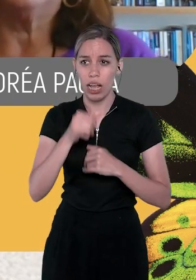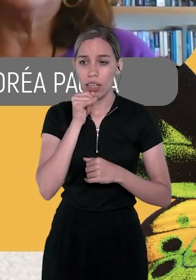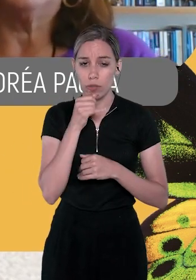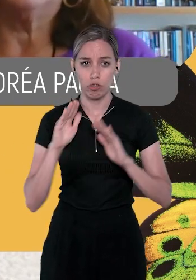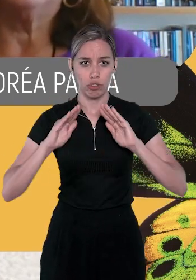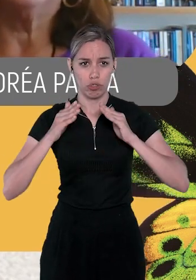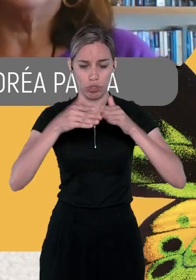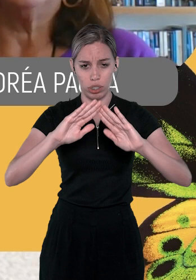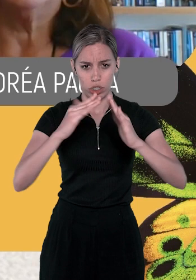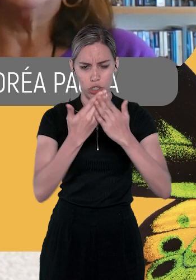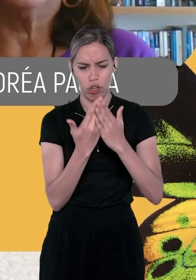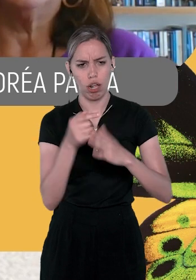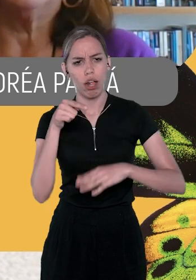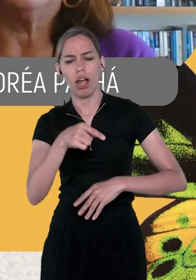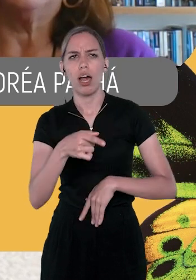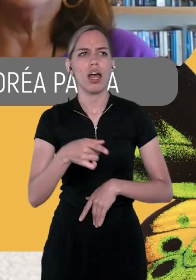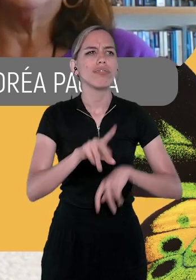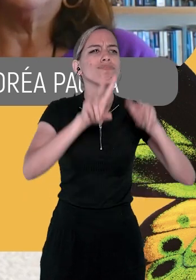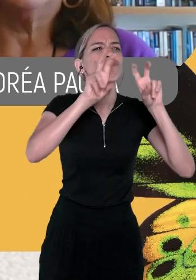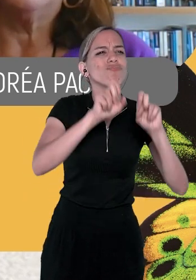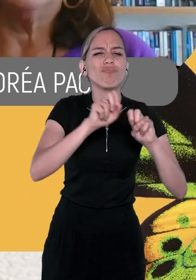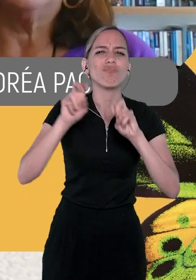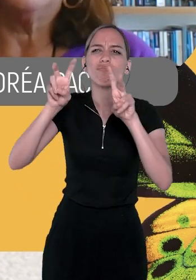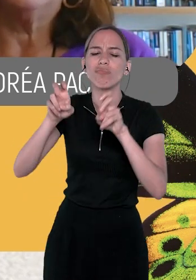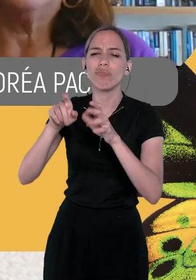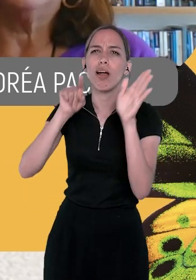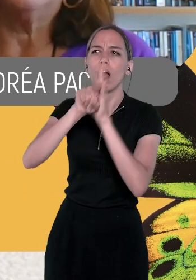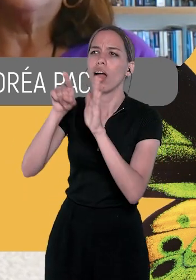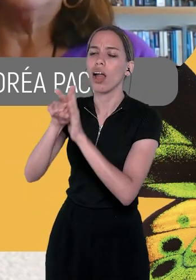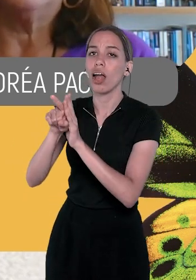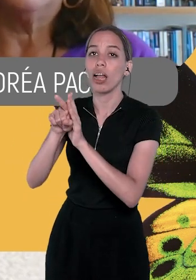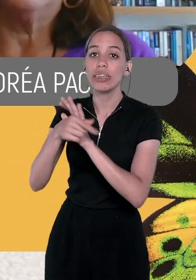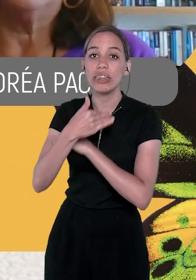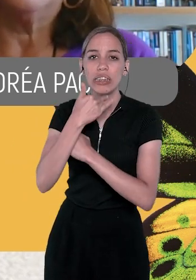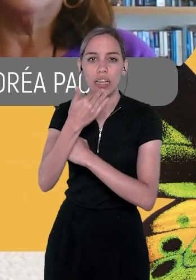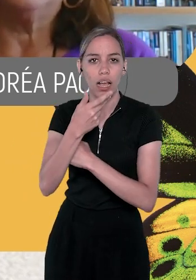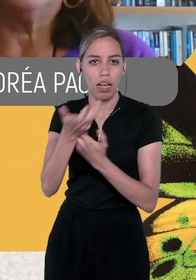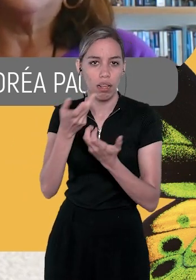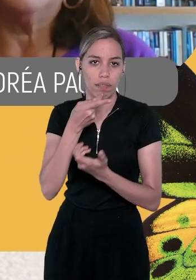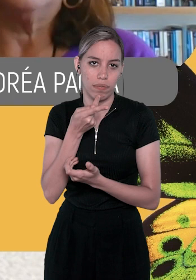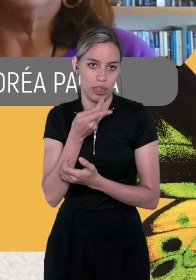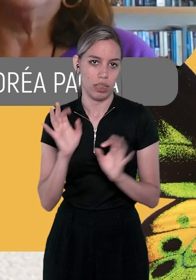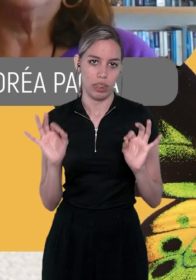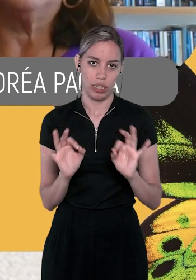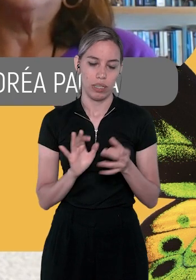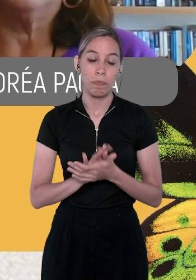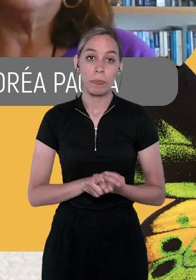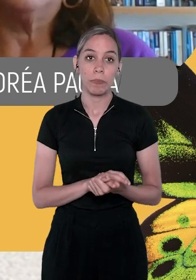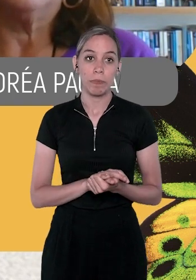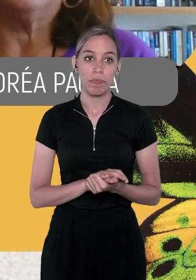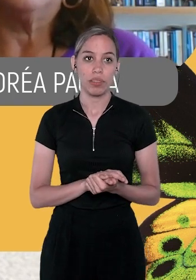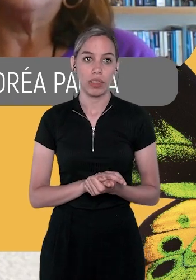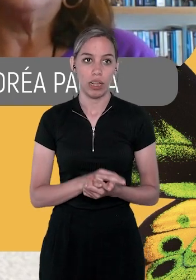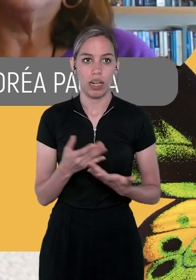desse assunto, e essa é uma das discussões fortes que tem hoje aqui com relação ao bolsonarismo, porque a